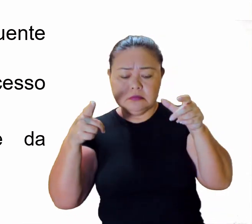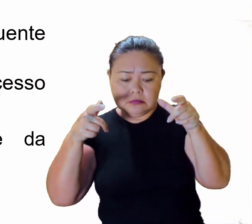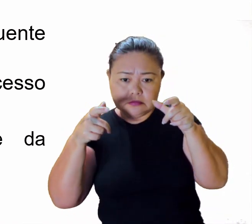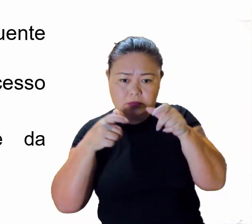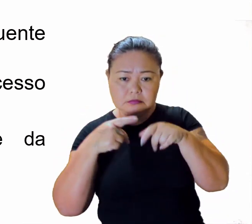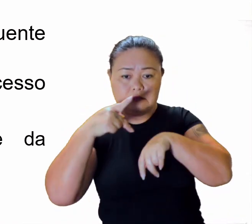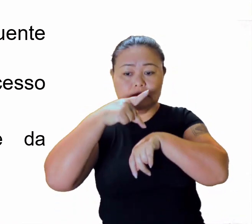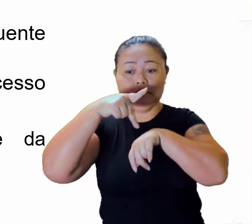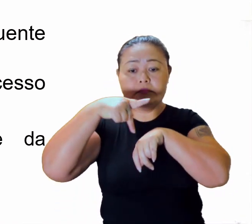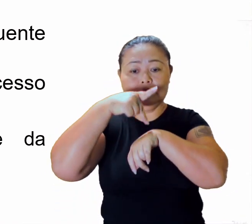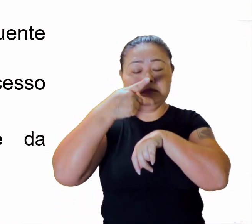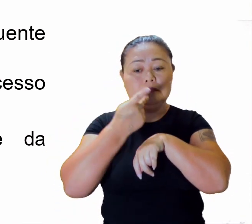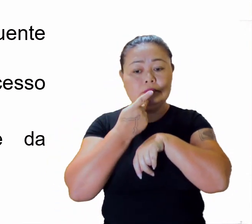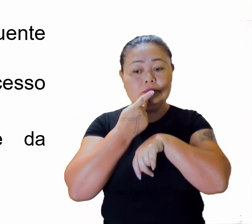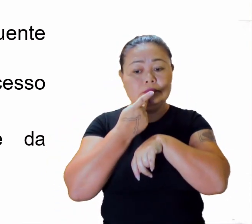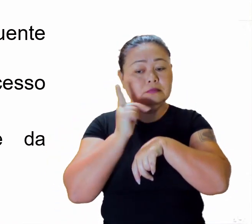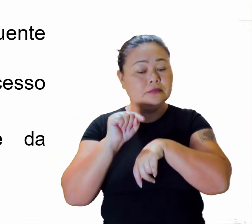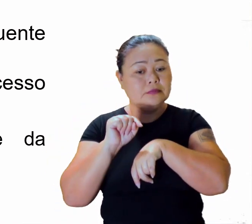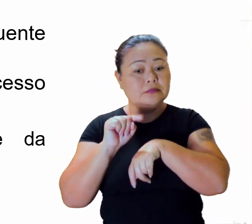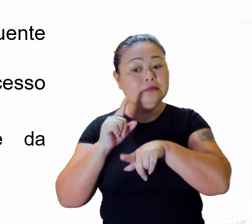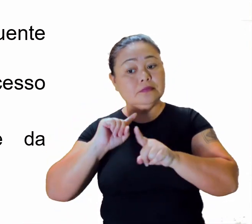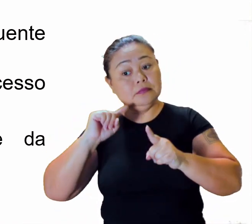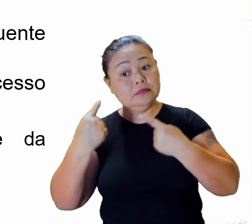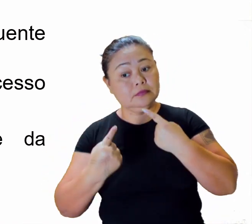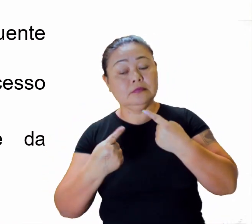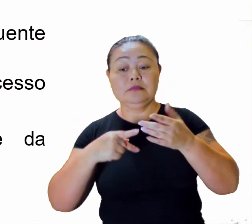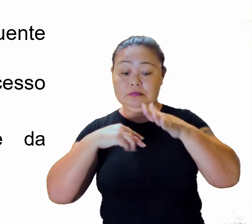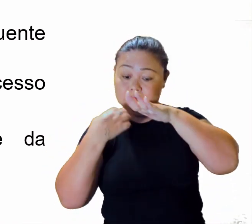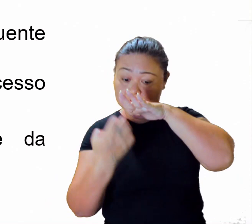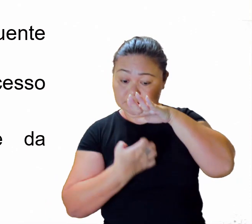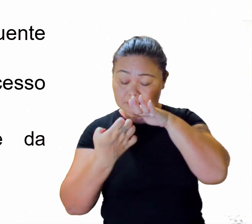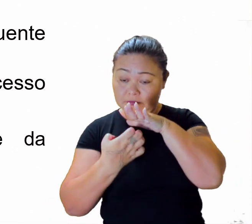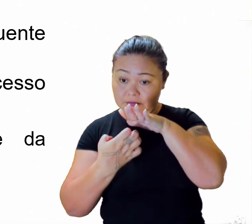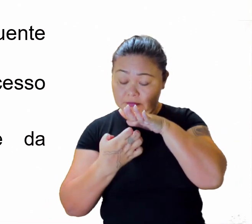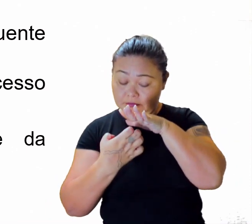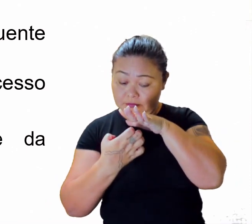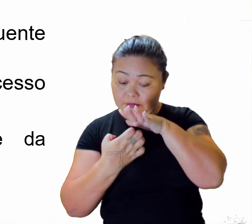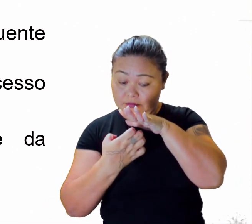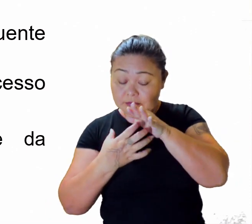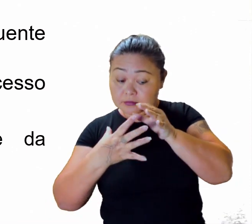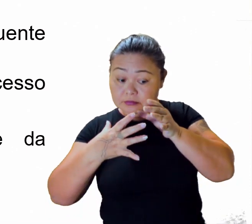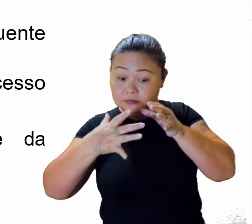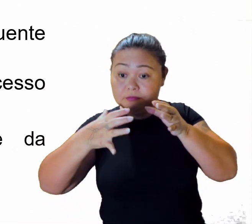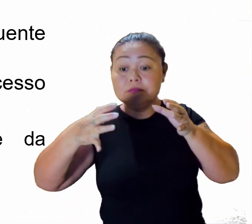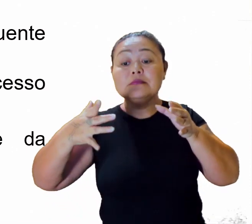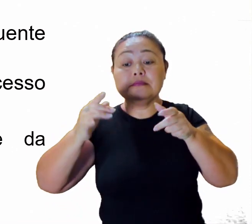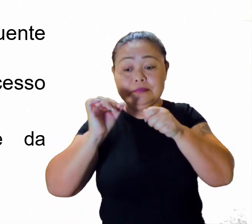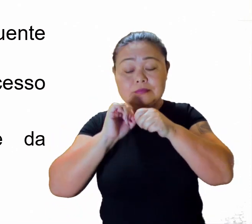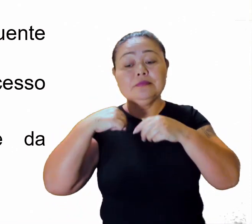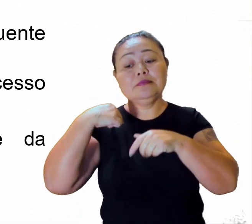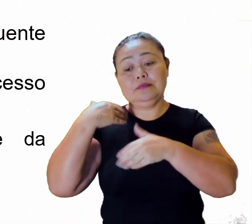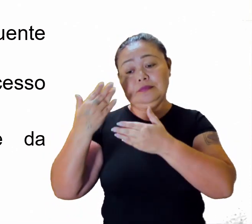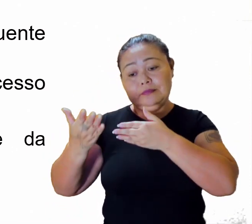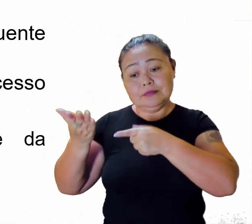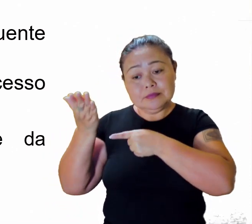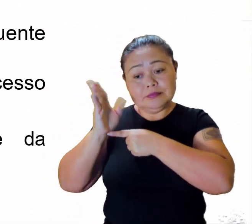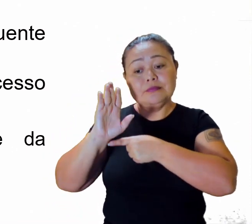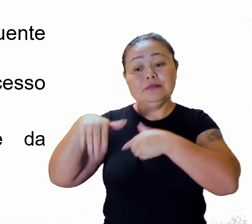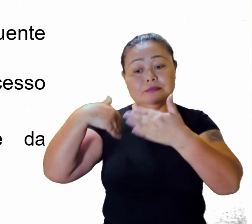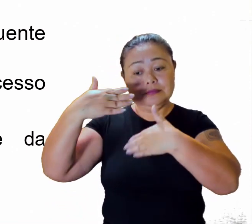desindustrialização do país. A gente falou disso, Rogério? Não, falamos ao contrário, que a industrialização ela contribuiu, né, para esse processo.